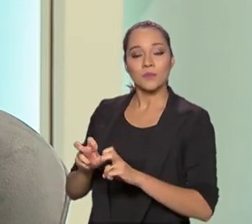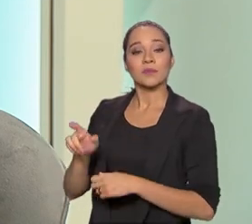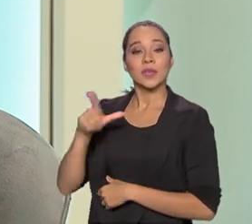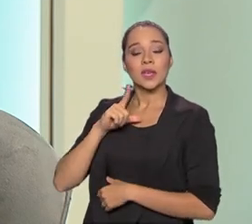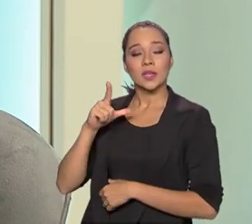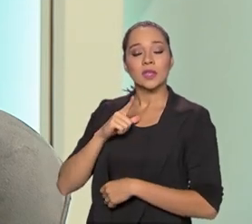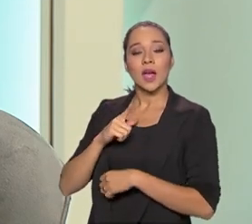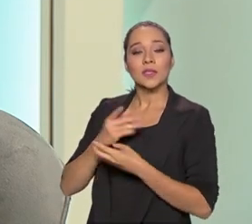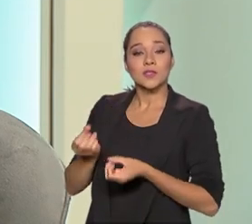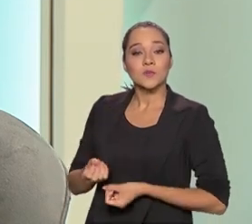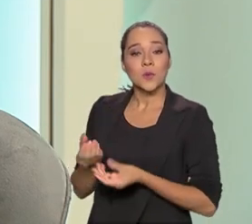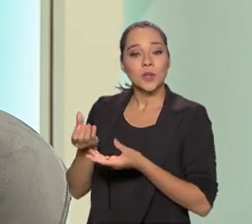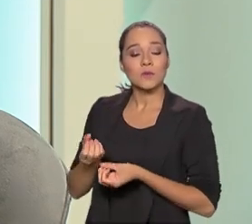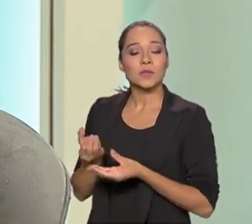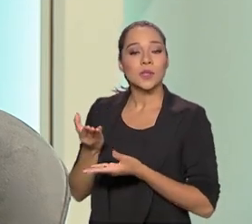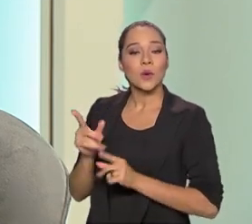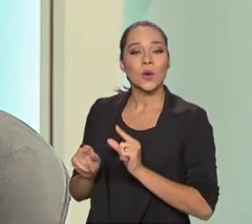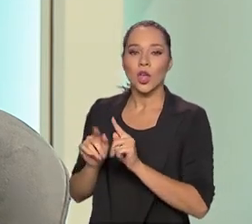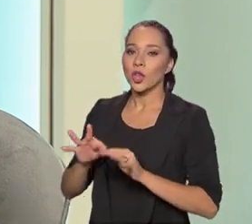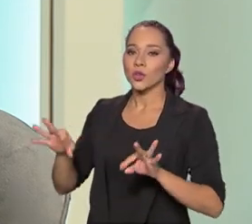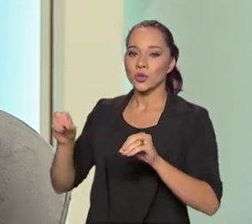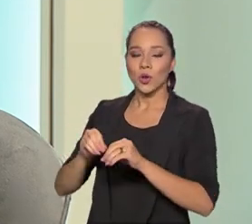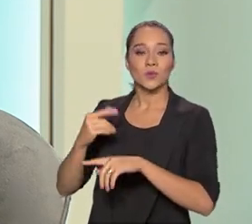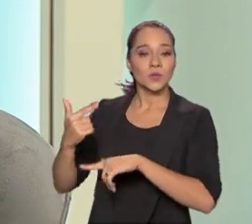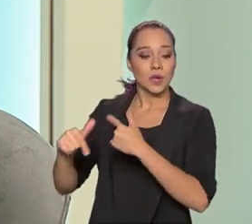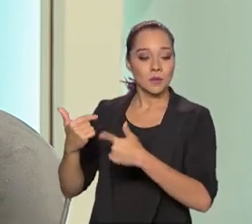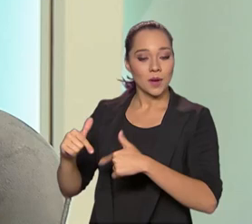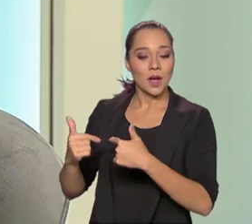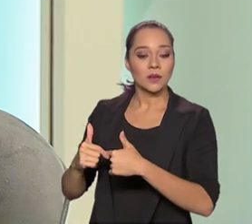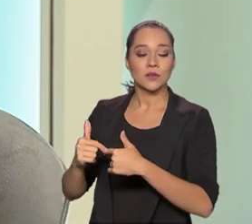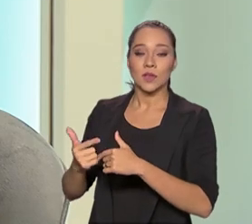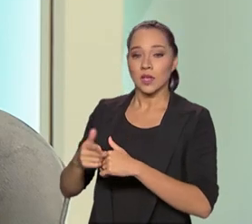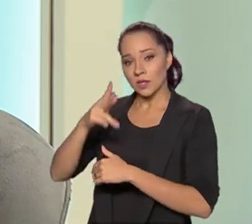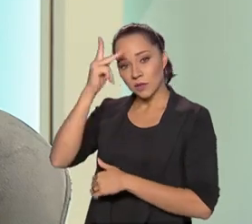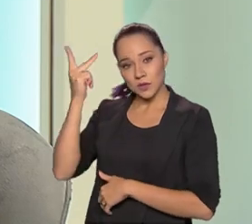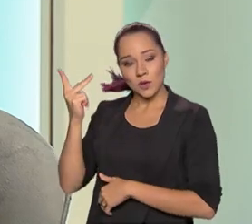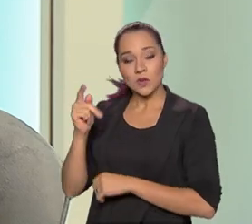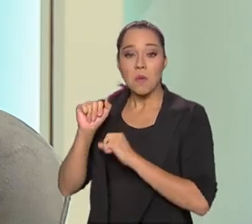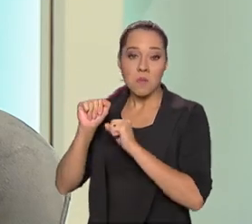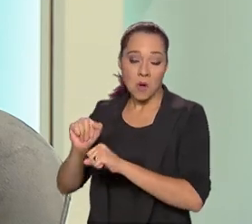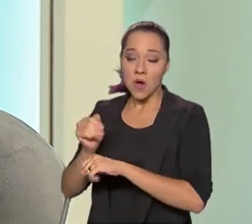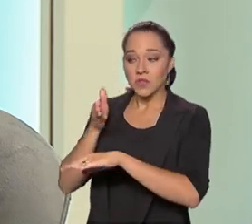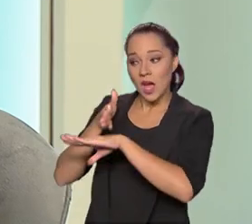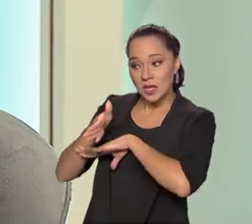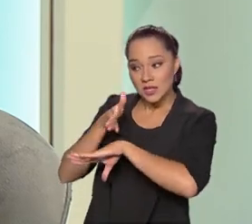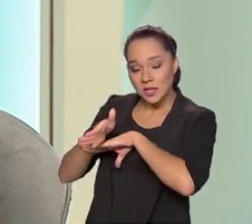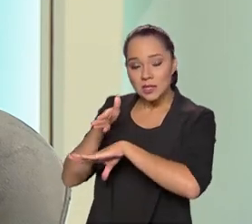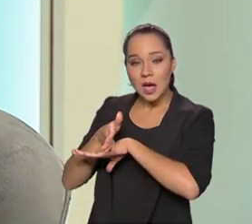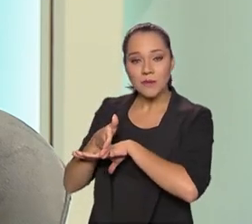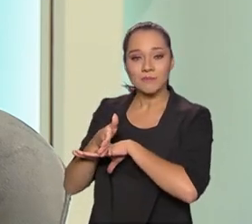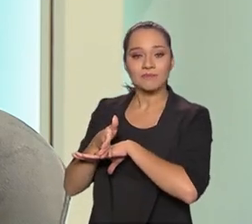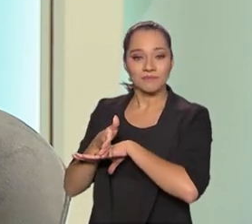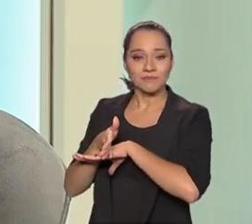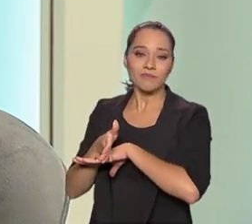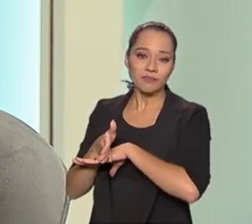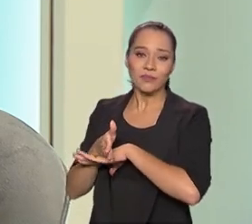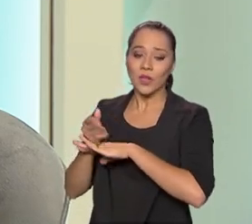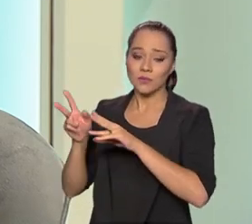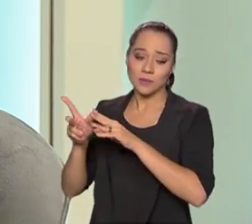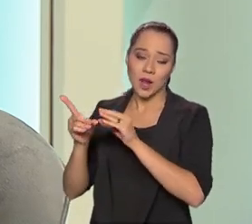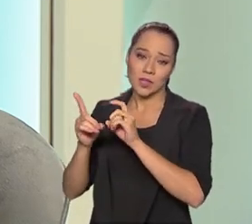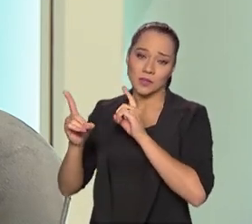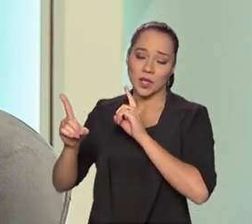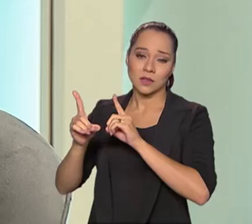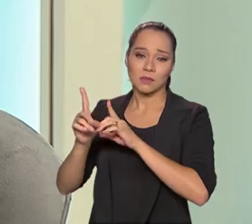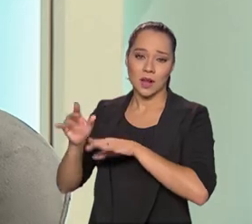estão disponibilizados todos os serviços que o contribuinte pode acessar de modo virtual